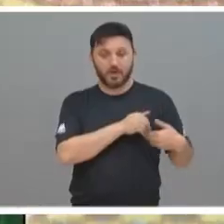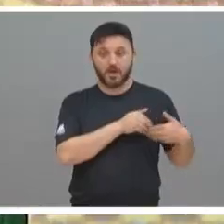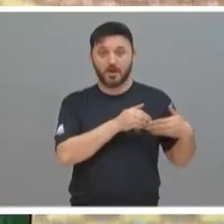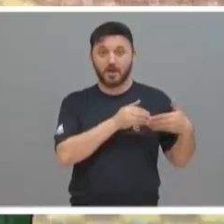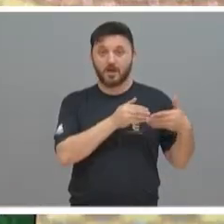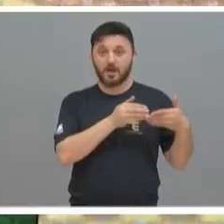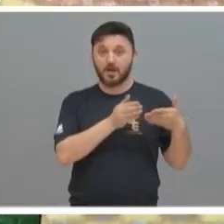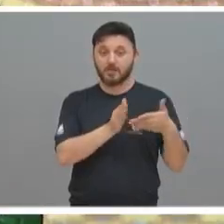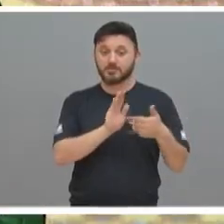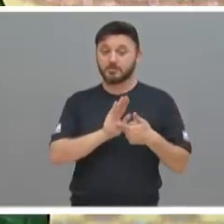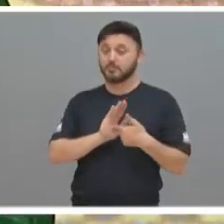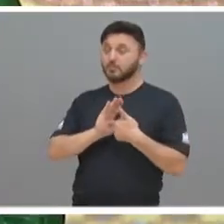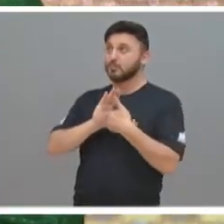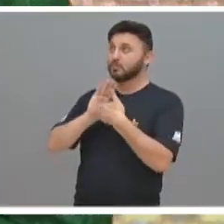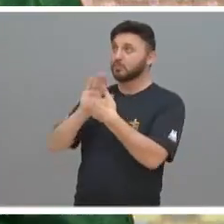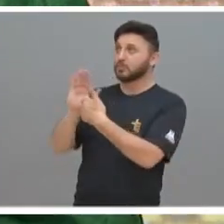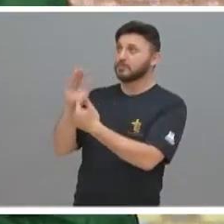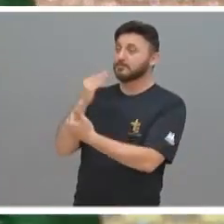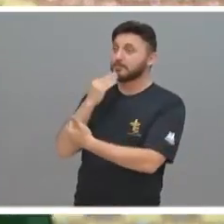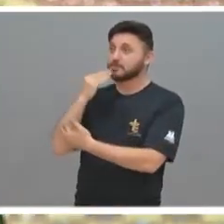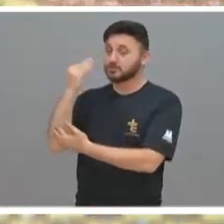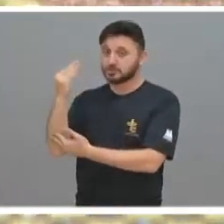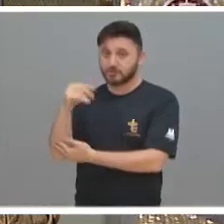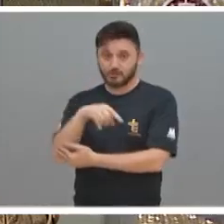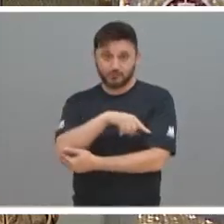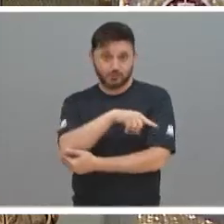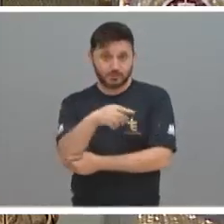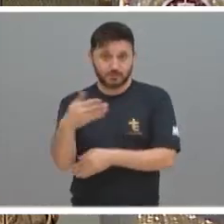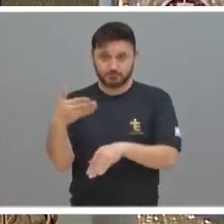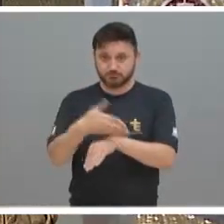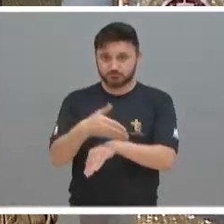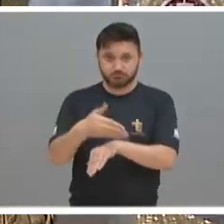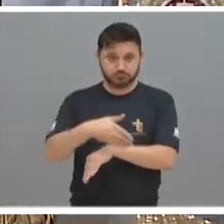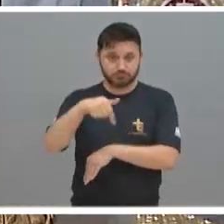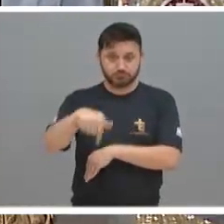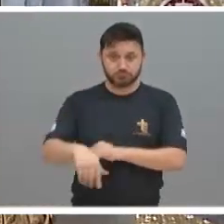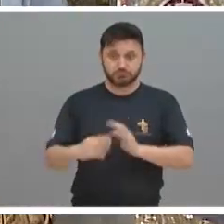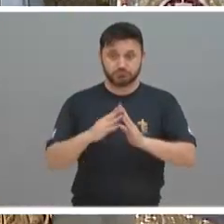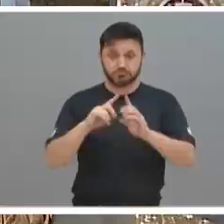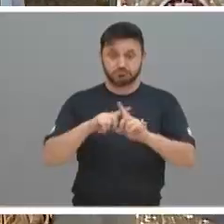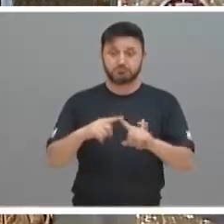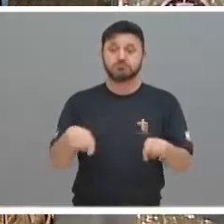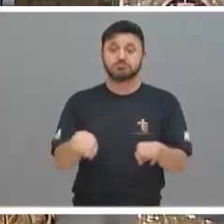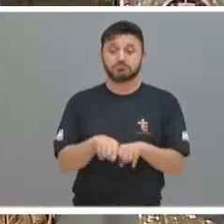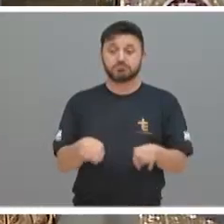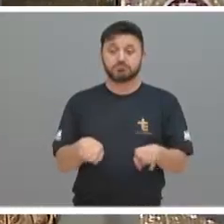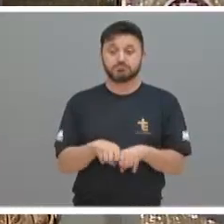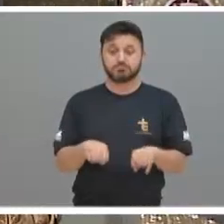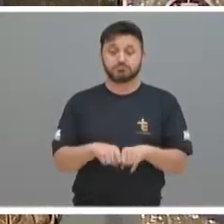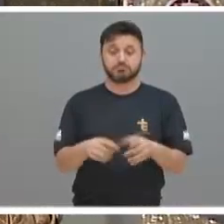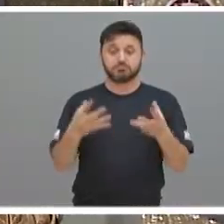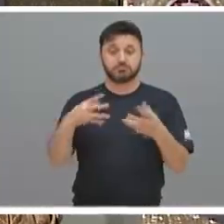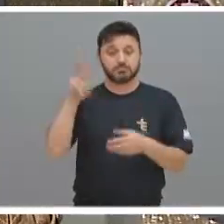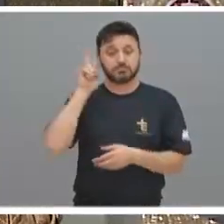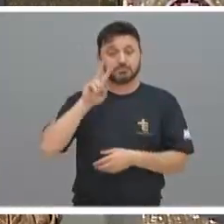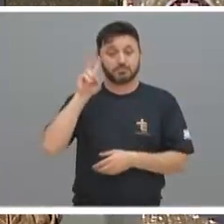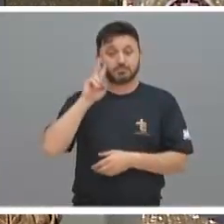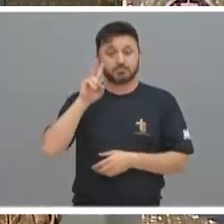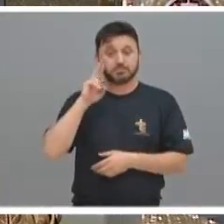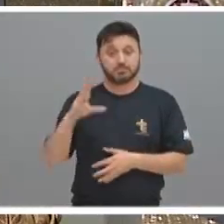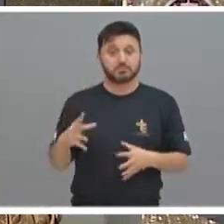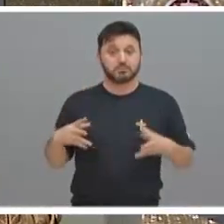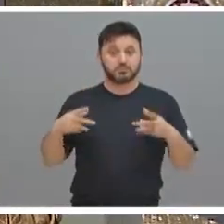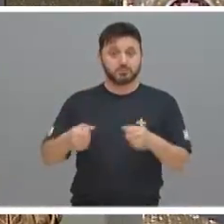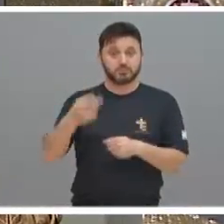as suas intenções. Você que veio a este santuário também, quero lembrar todos